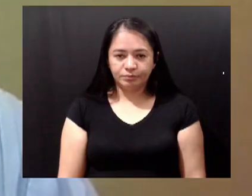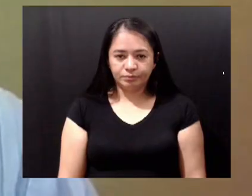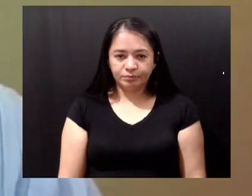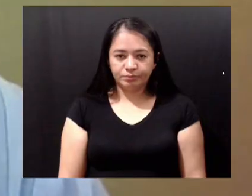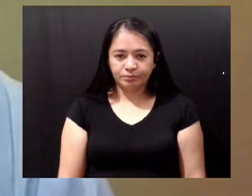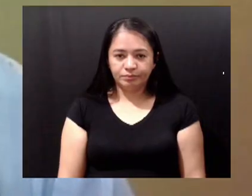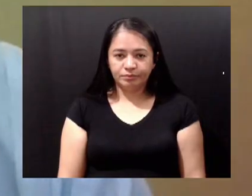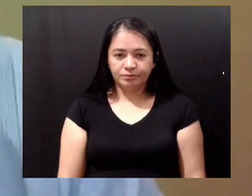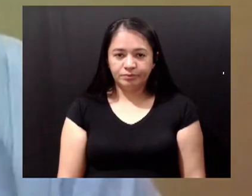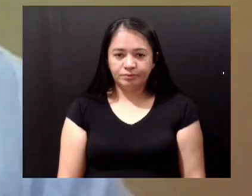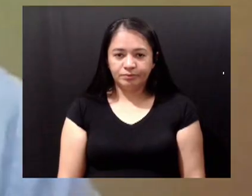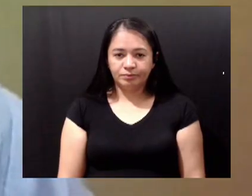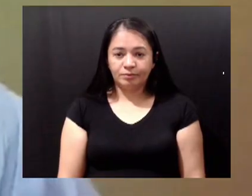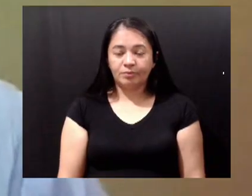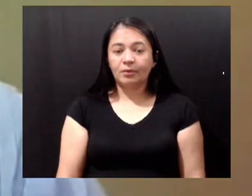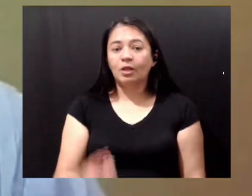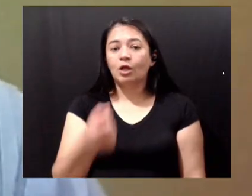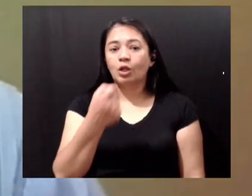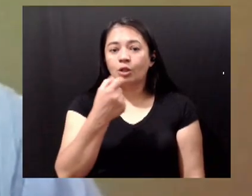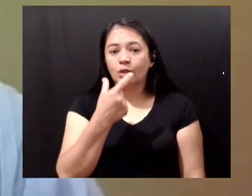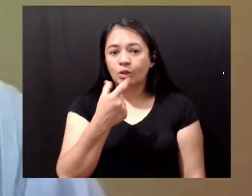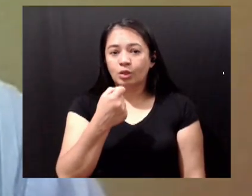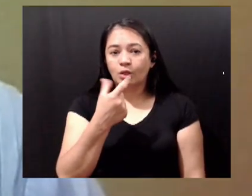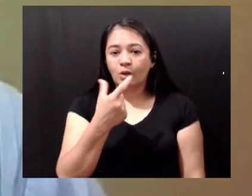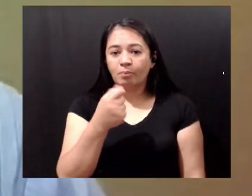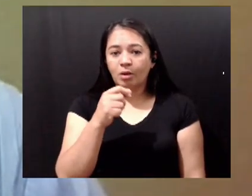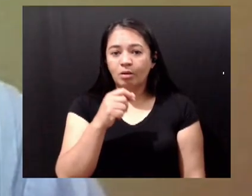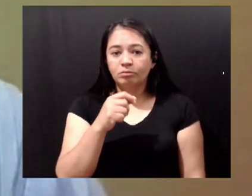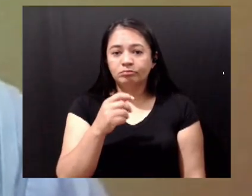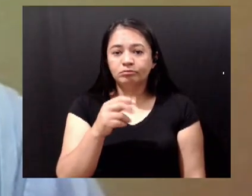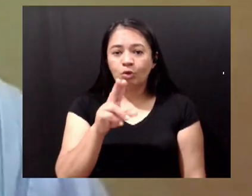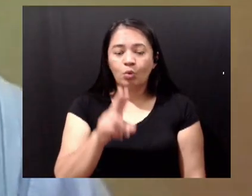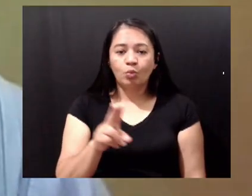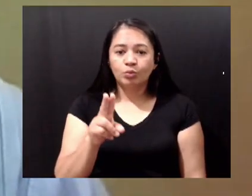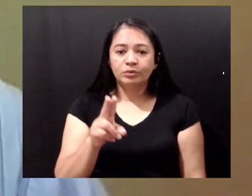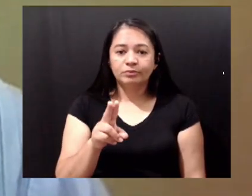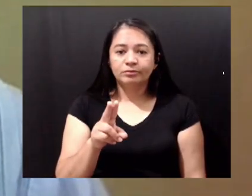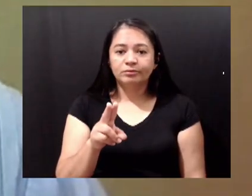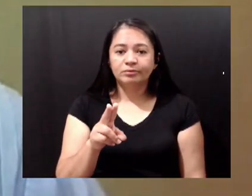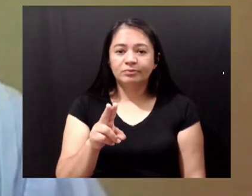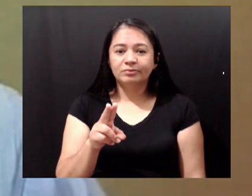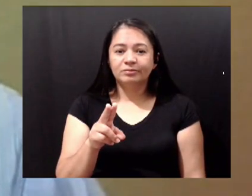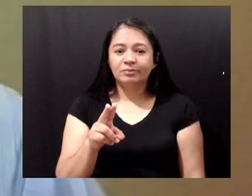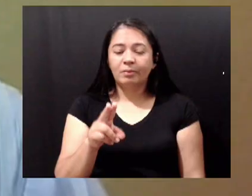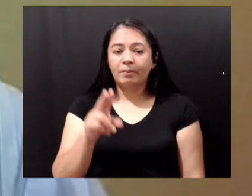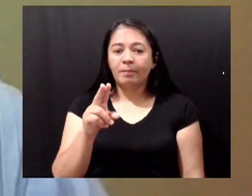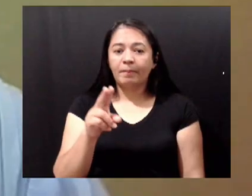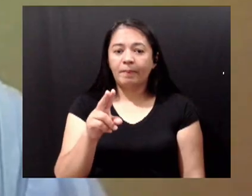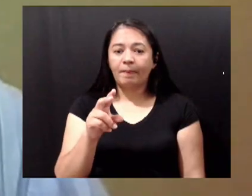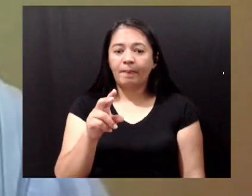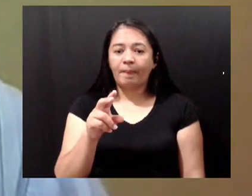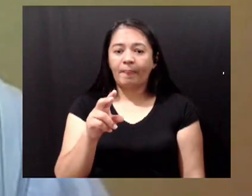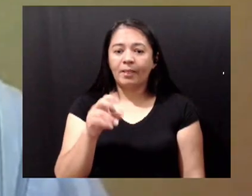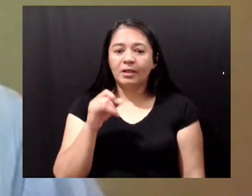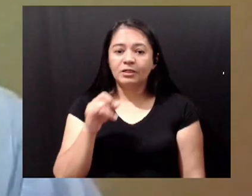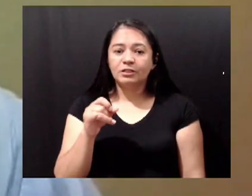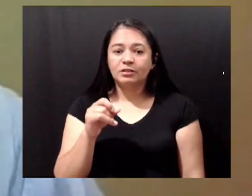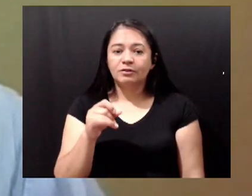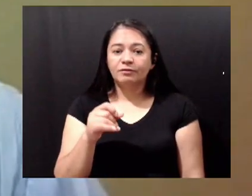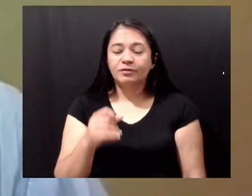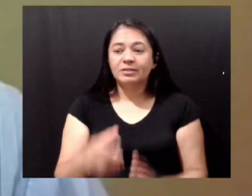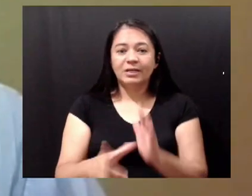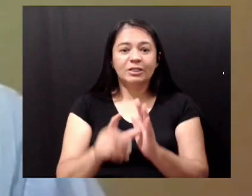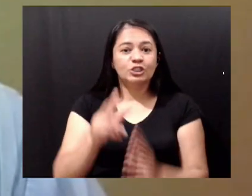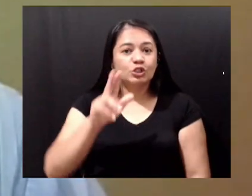tomar um medicamento que não, sem orientação em especial, se nunca tiver tomado antes, né,